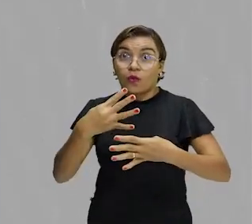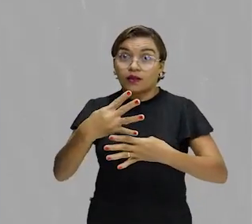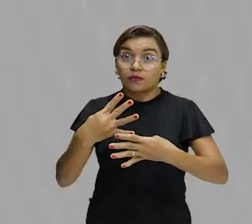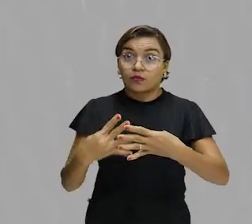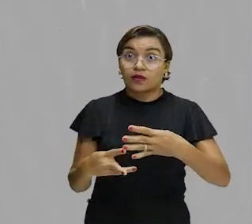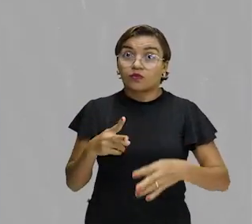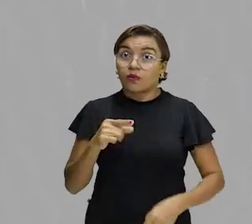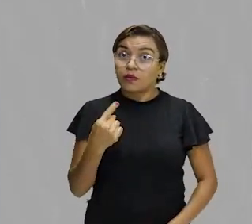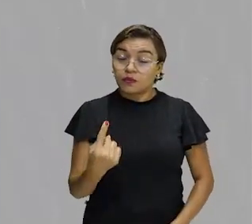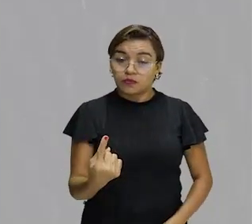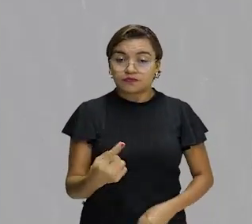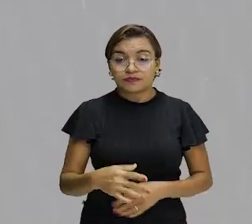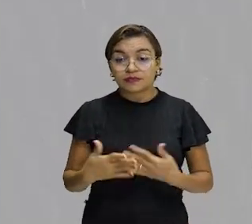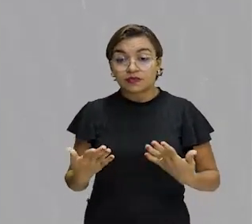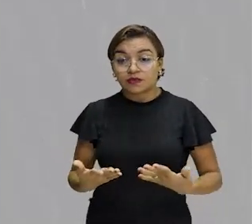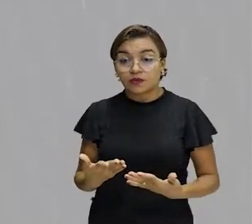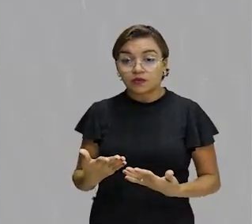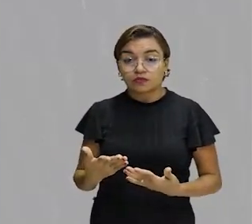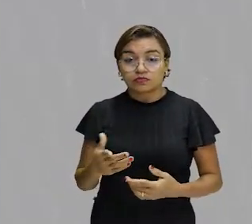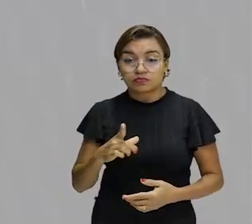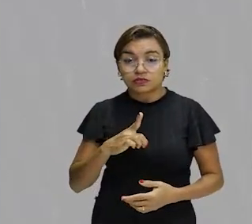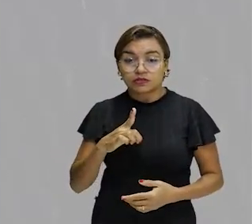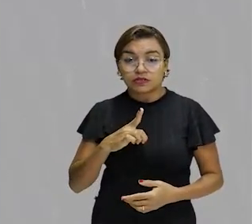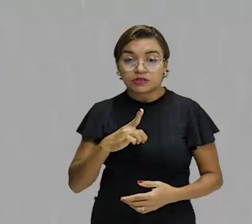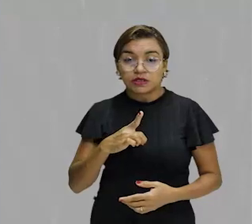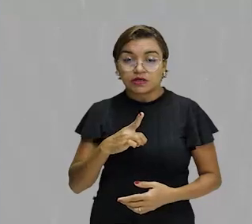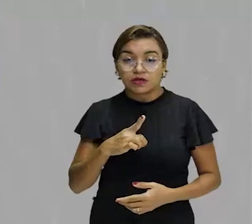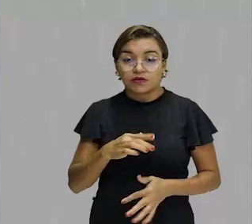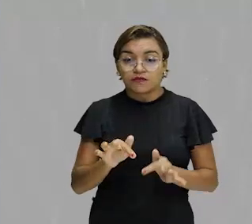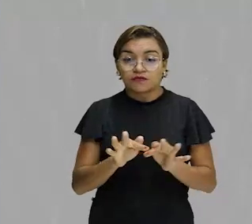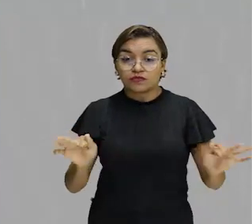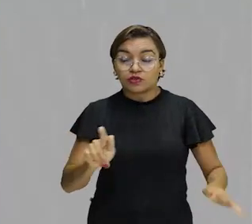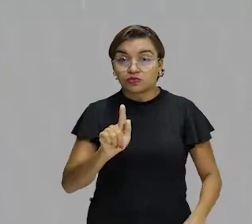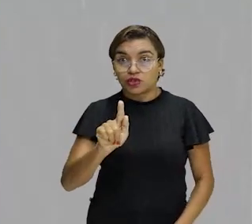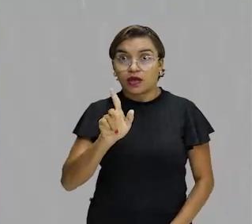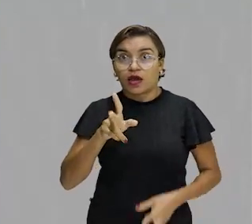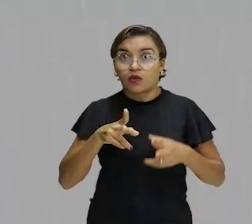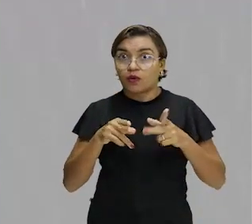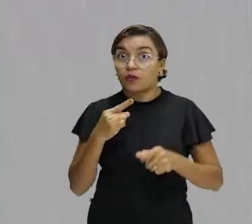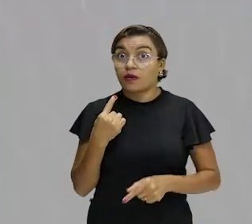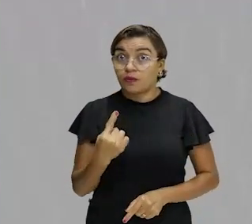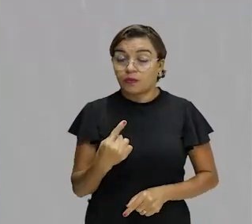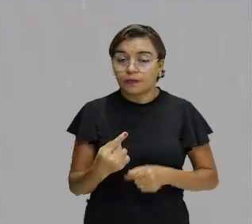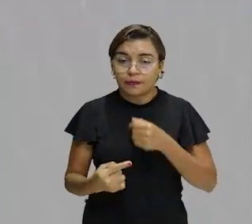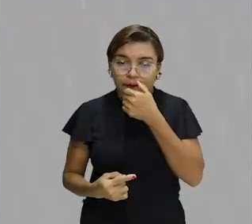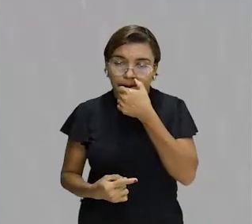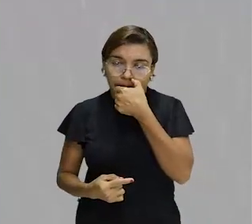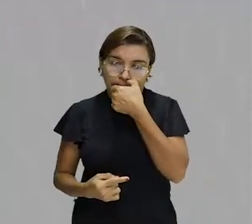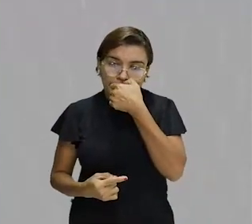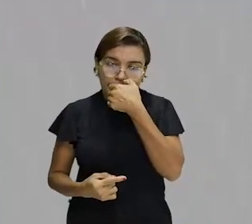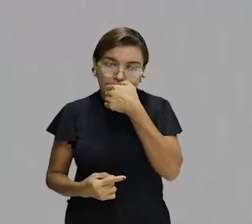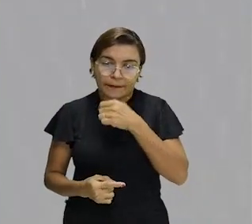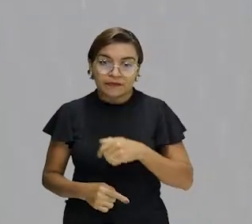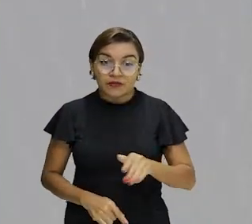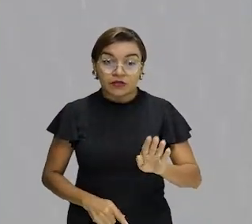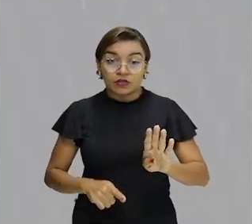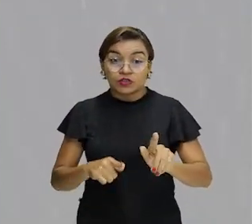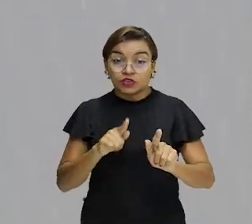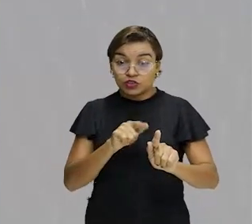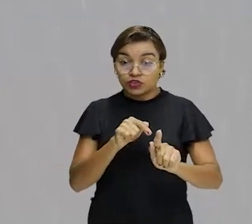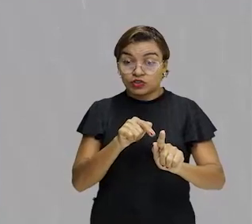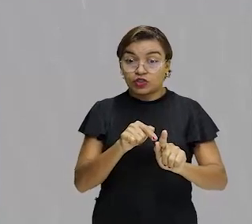e 28, tá? Guardei essa informação, esse é o primeiro conjunto. Ainda, a primeira função,